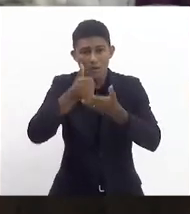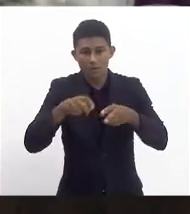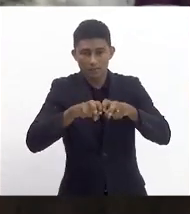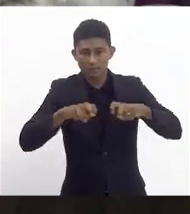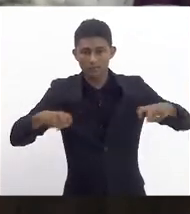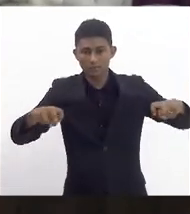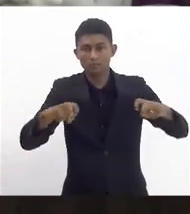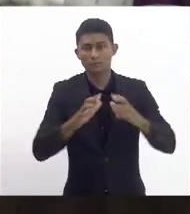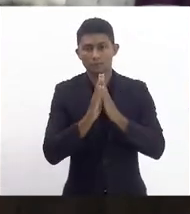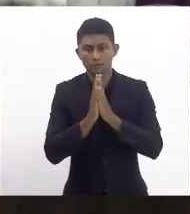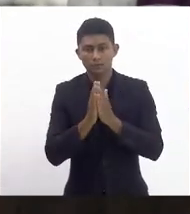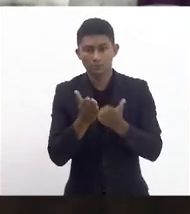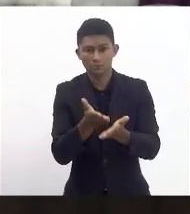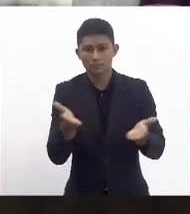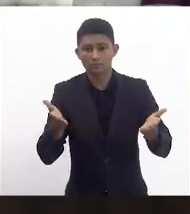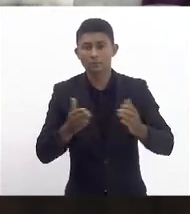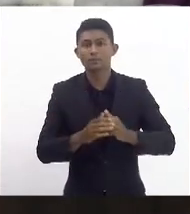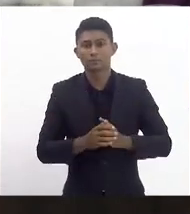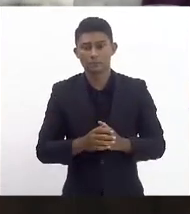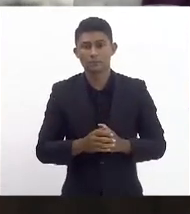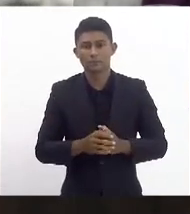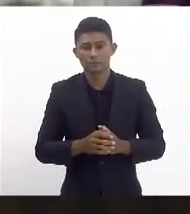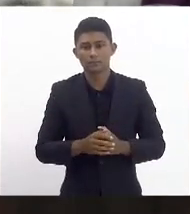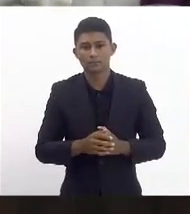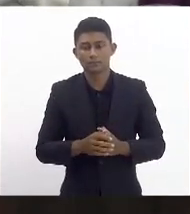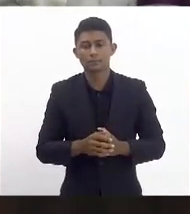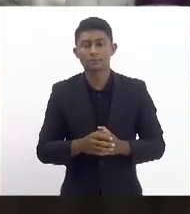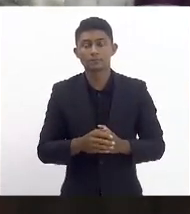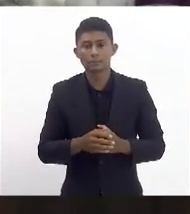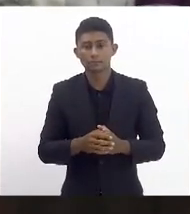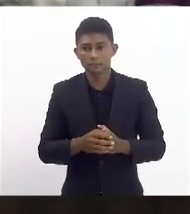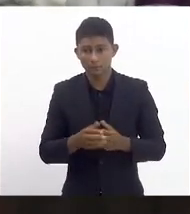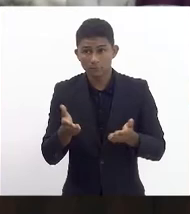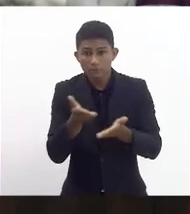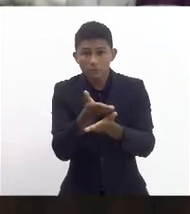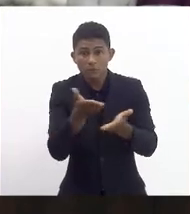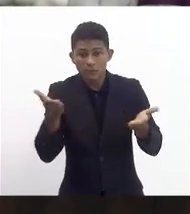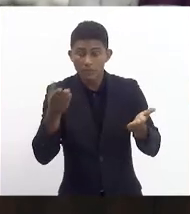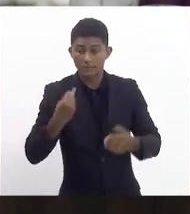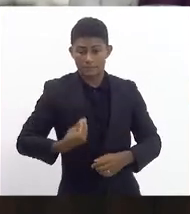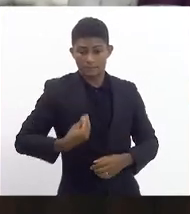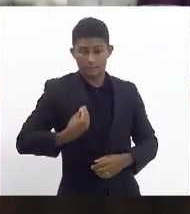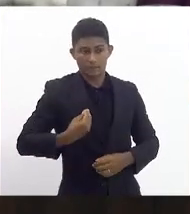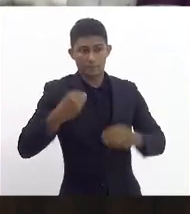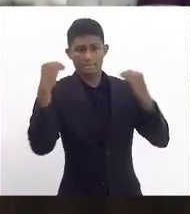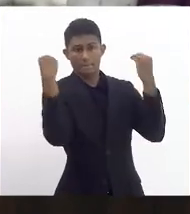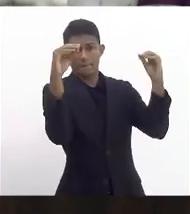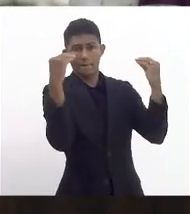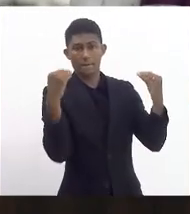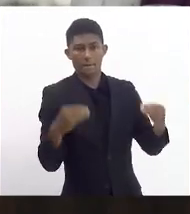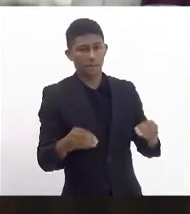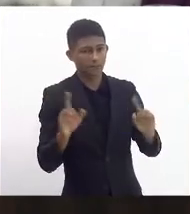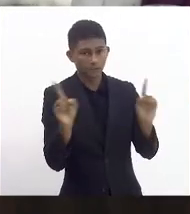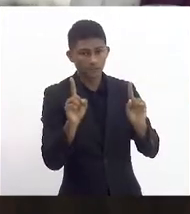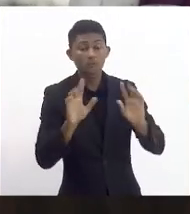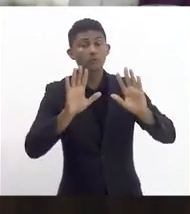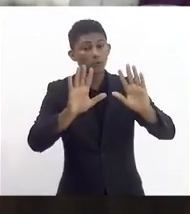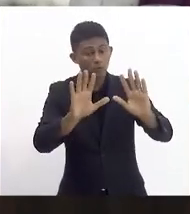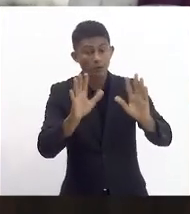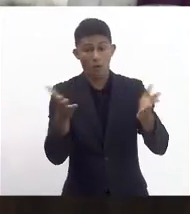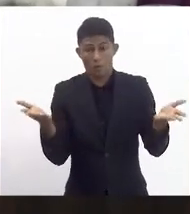Vamos. Senhor presidente. Atenção, senhores parlamentares que não deram a presença. A partir de